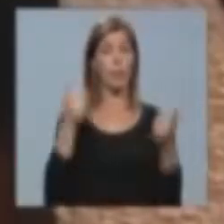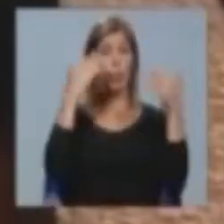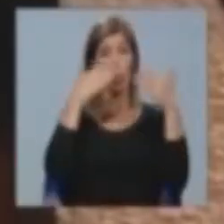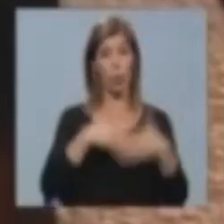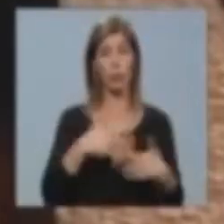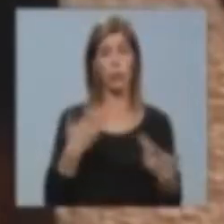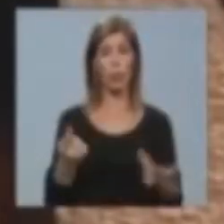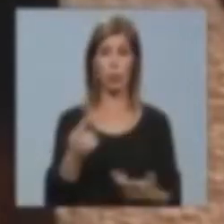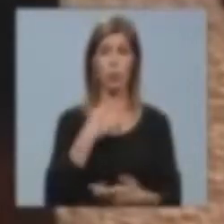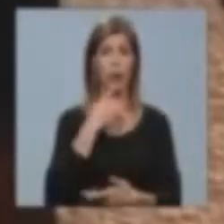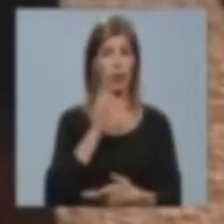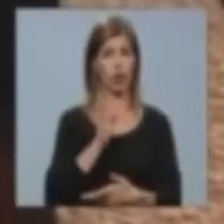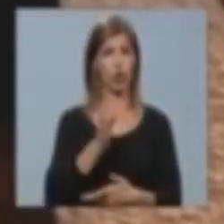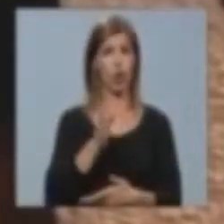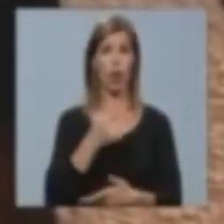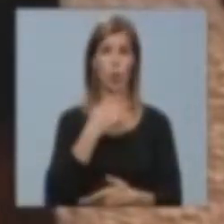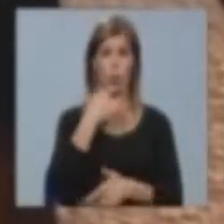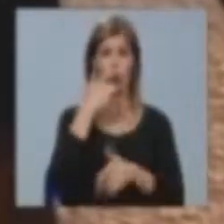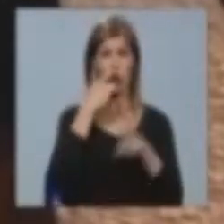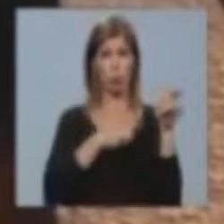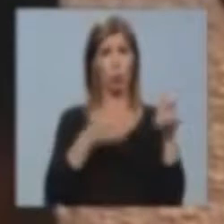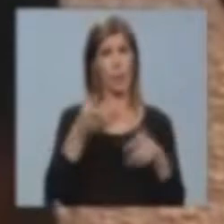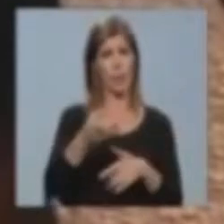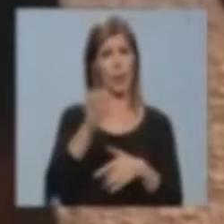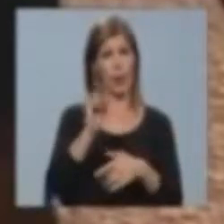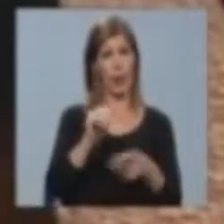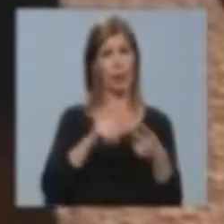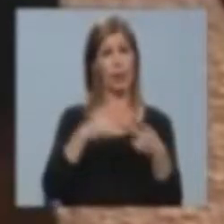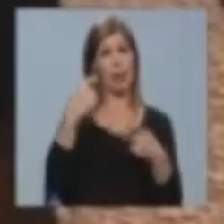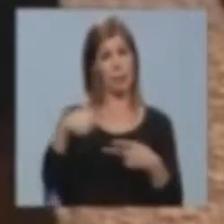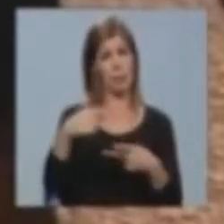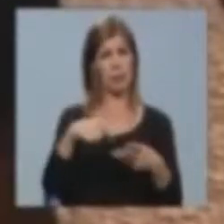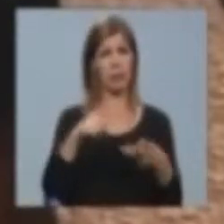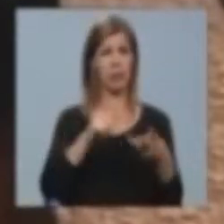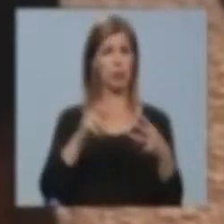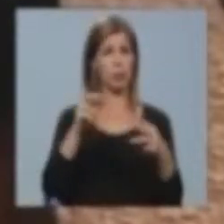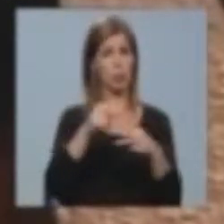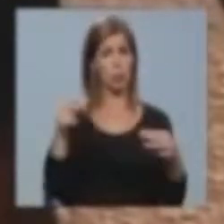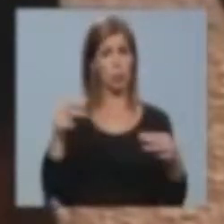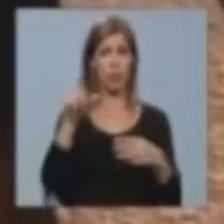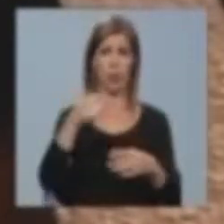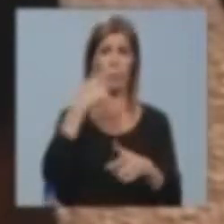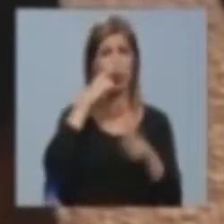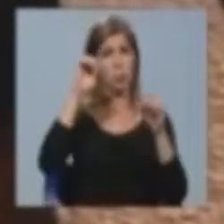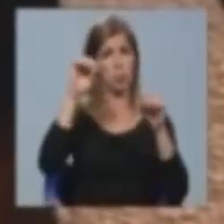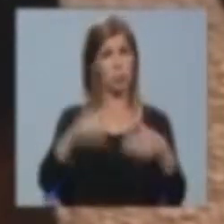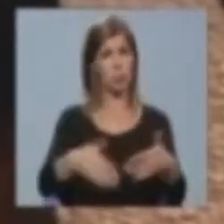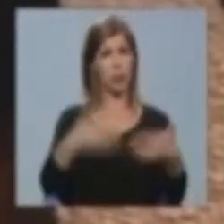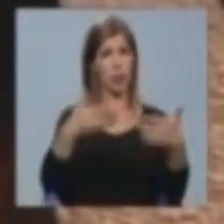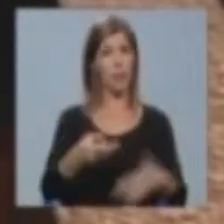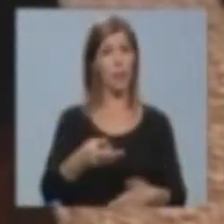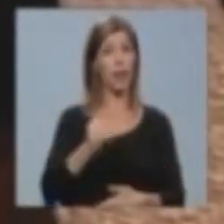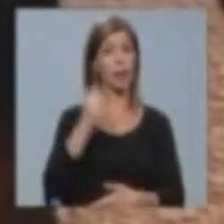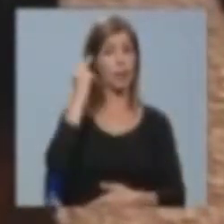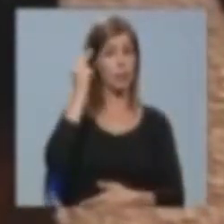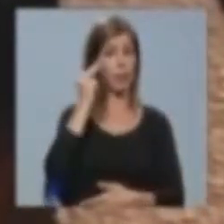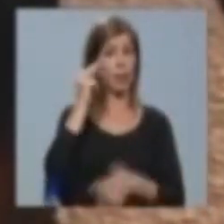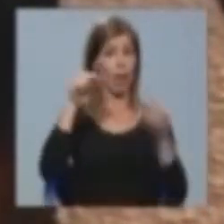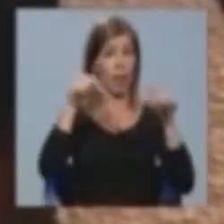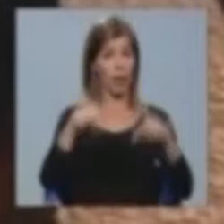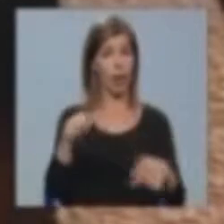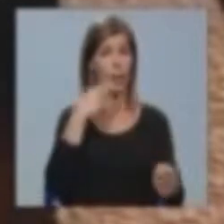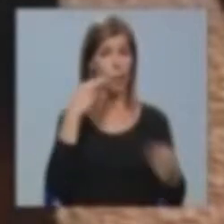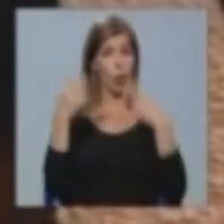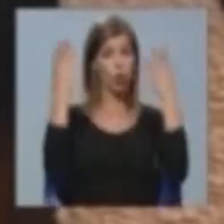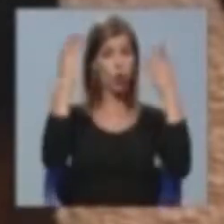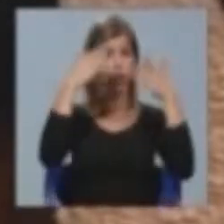Como disseste, muitos dirigentes socialistas, os autarcas, figuras de maior monta deste Partido Socialista na Madeira, aqui para este